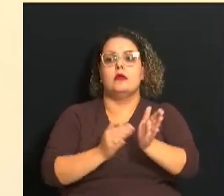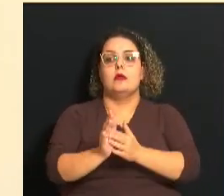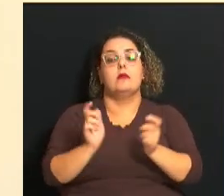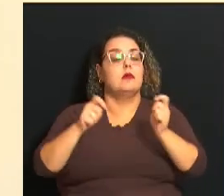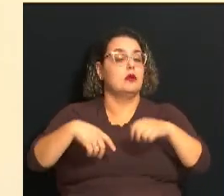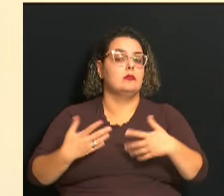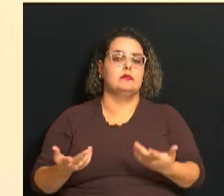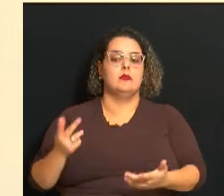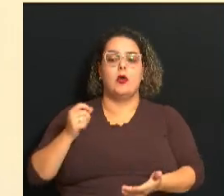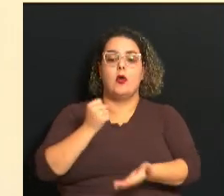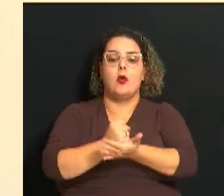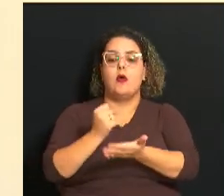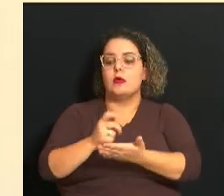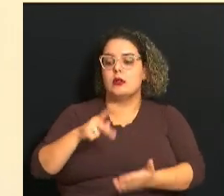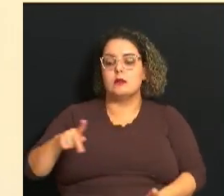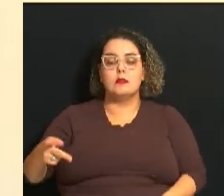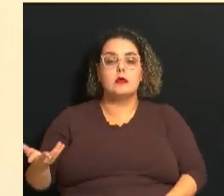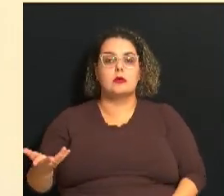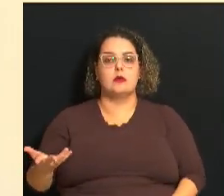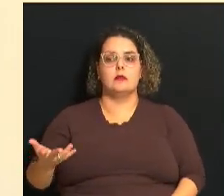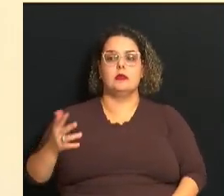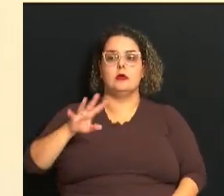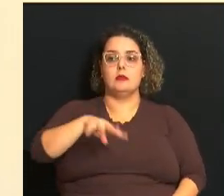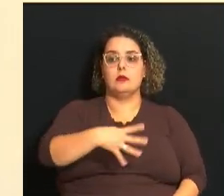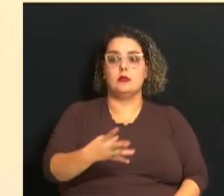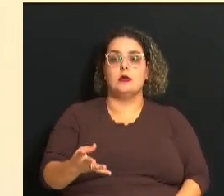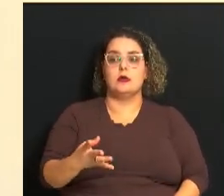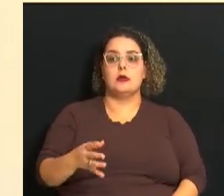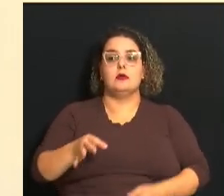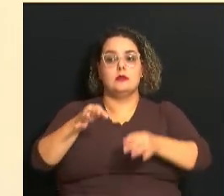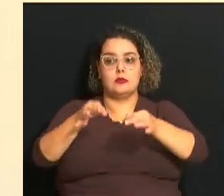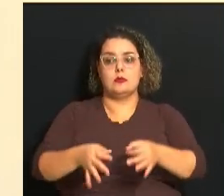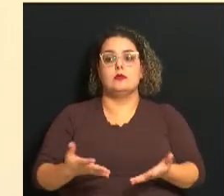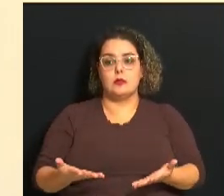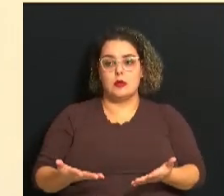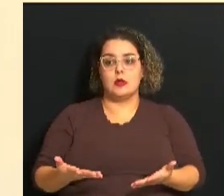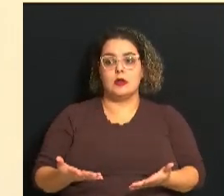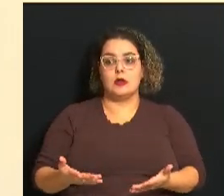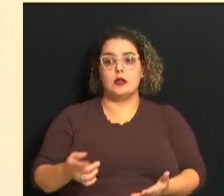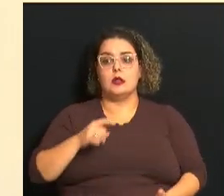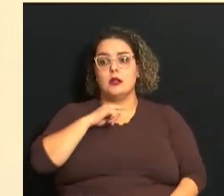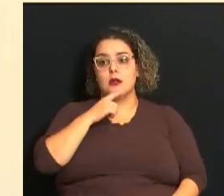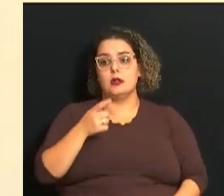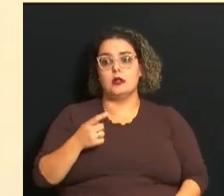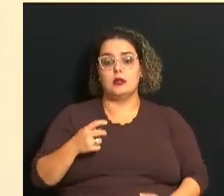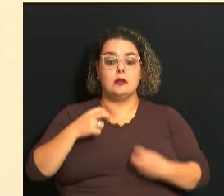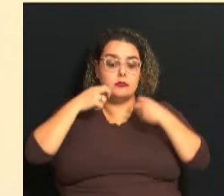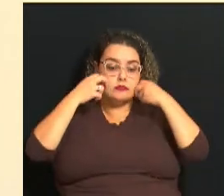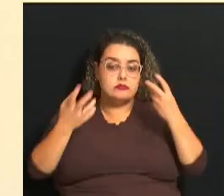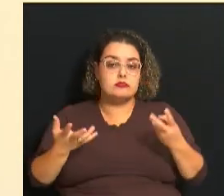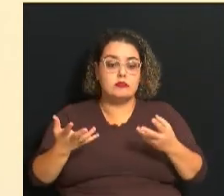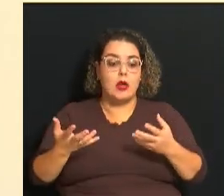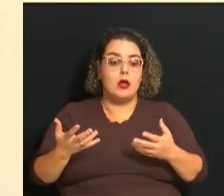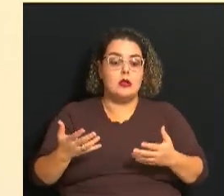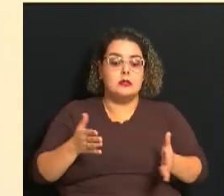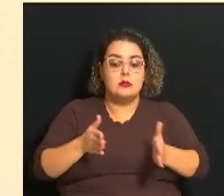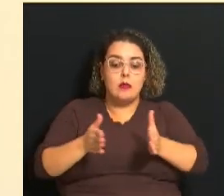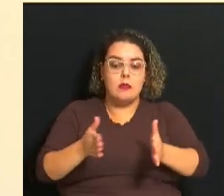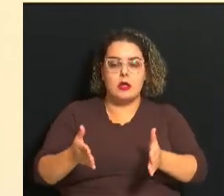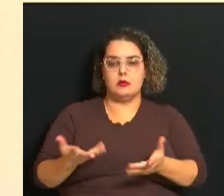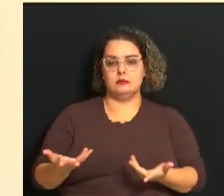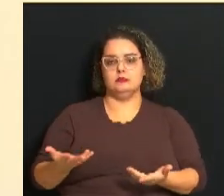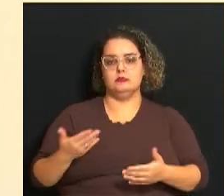né eu não se organiza o quadro de profissionais na quantidade necessária para que ninguém seja constrangido durante sua o exercício profissional